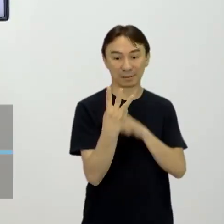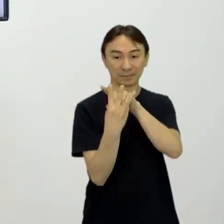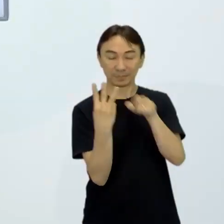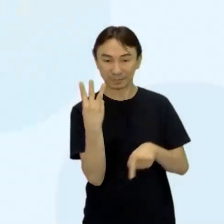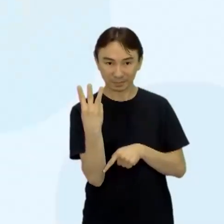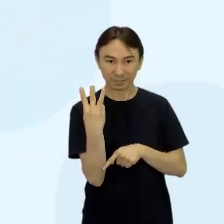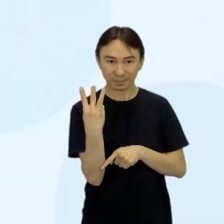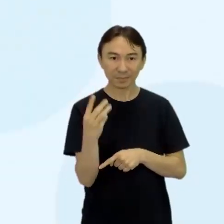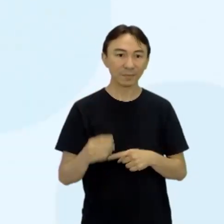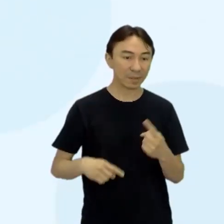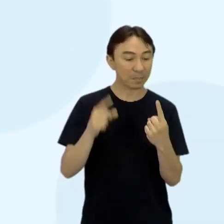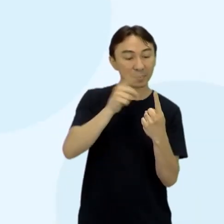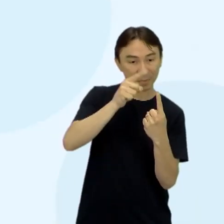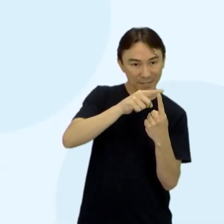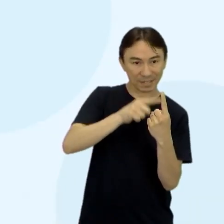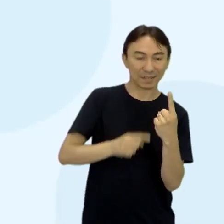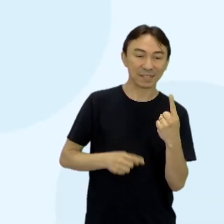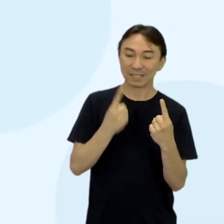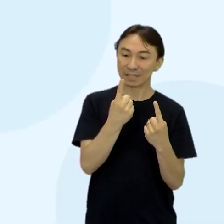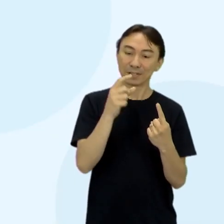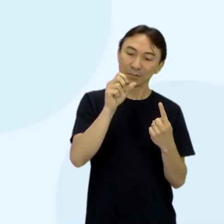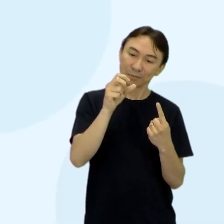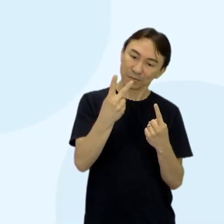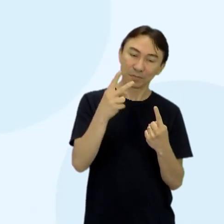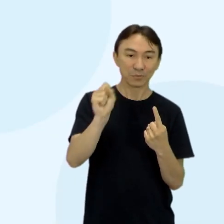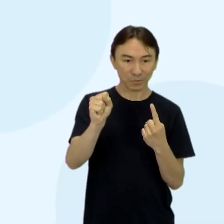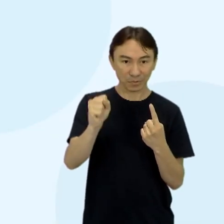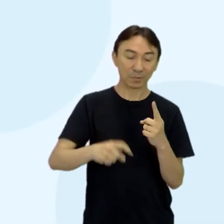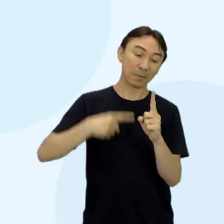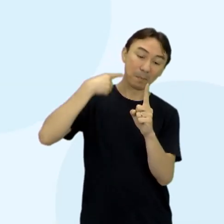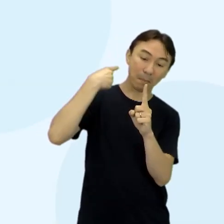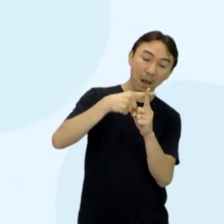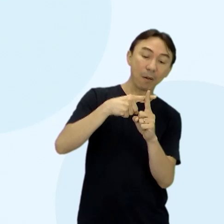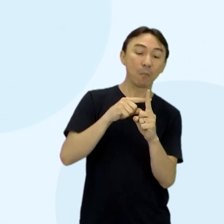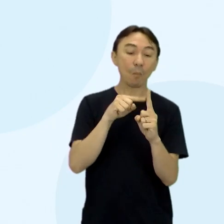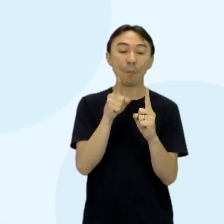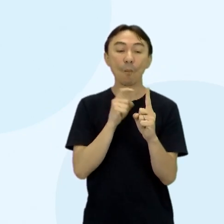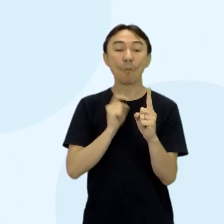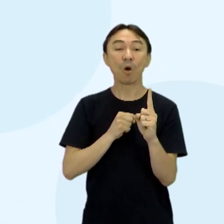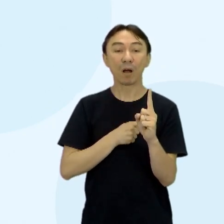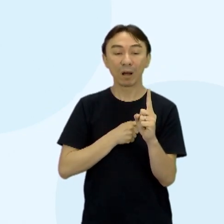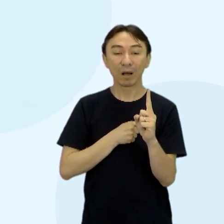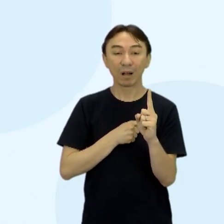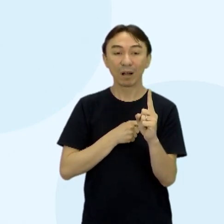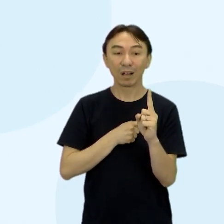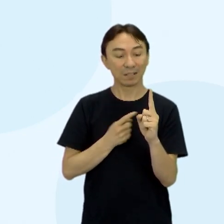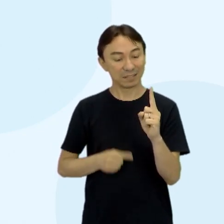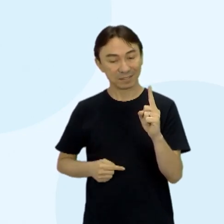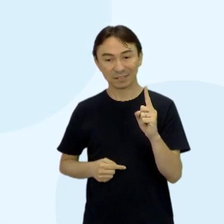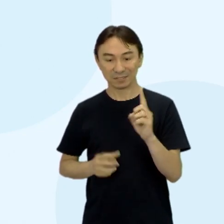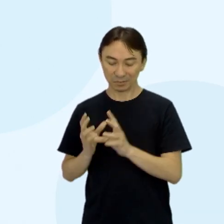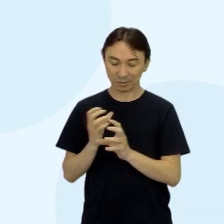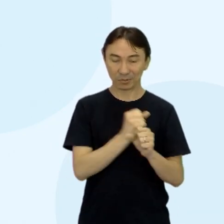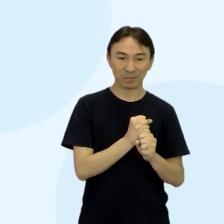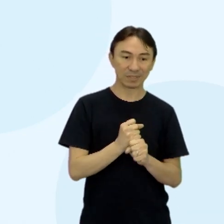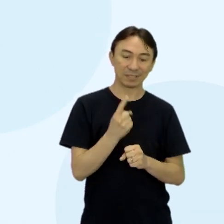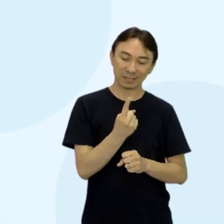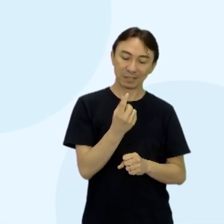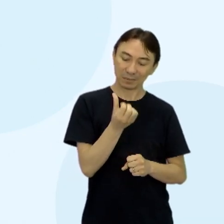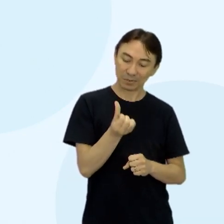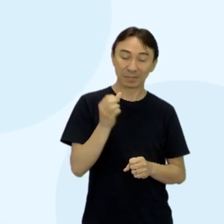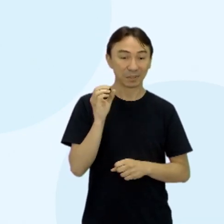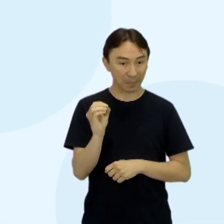escrito 128 mais alguma coisa... Tem a barrinha e embaixo está 160. Ou seja,